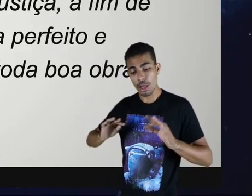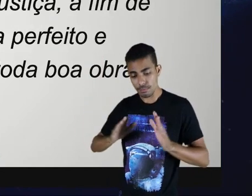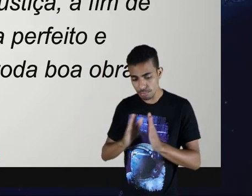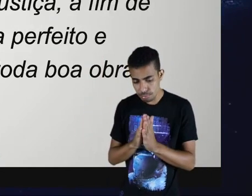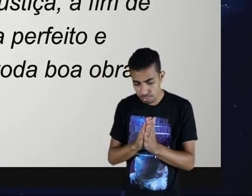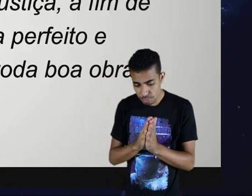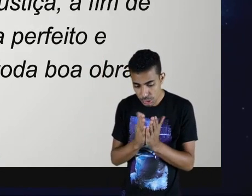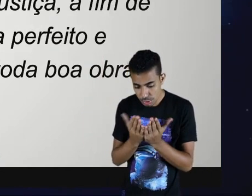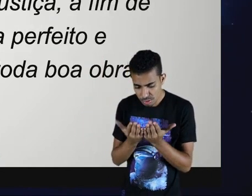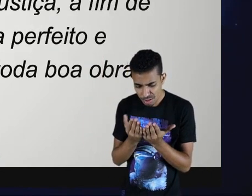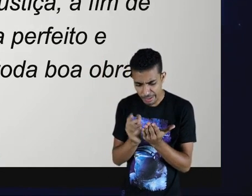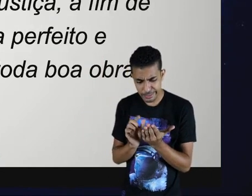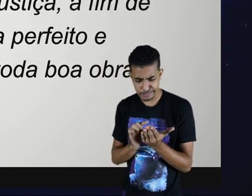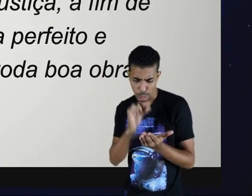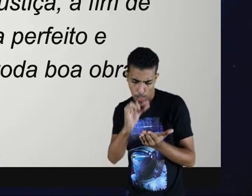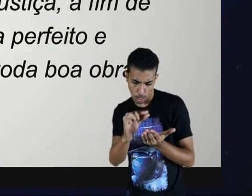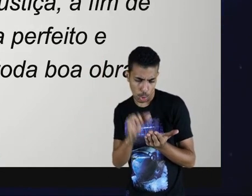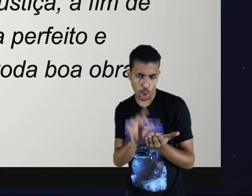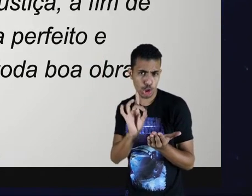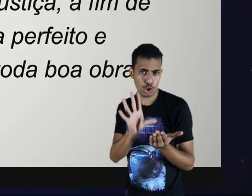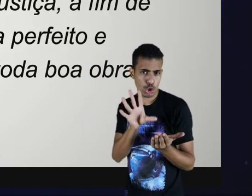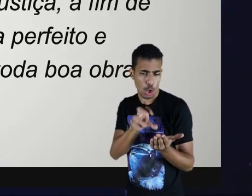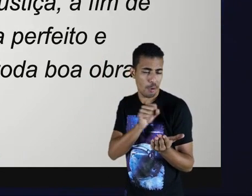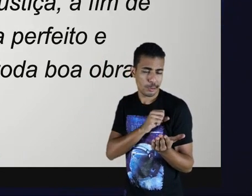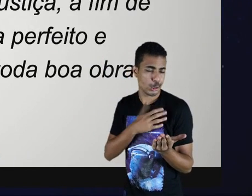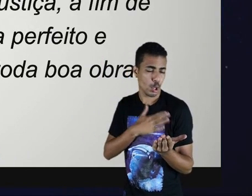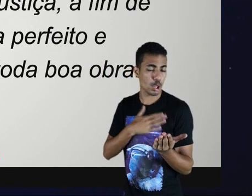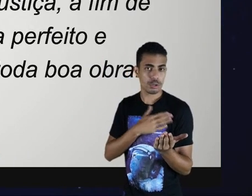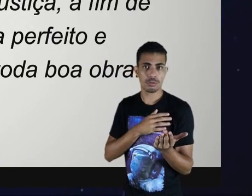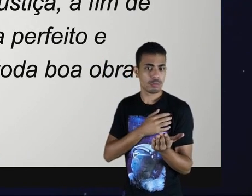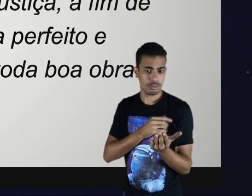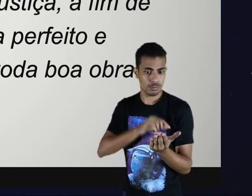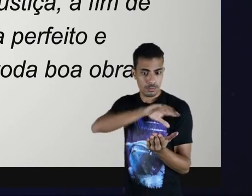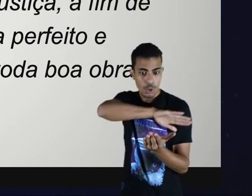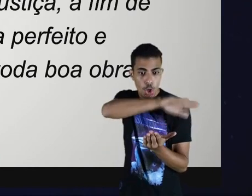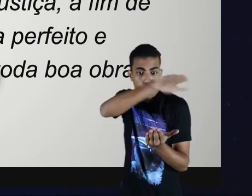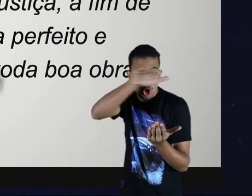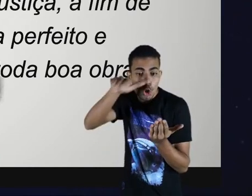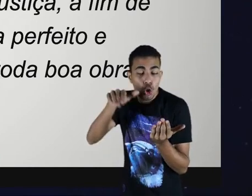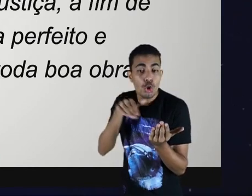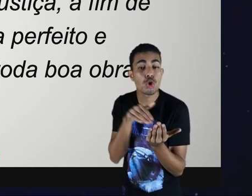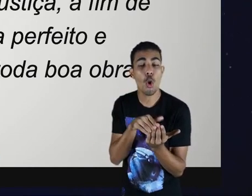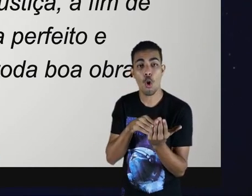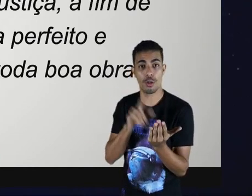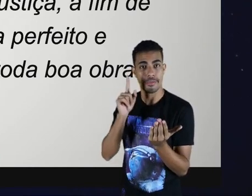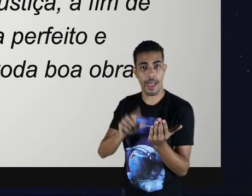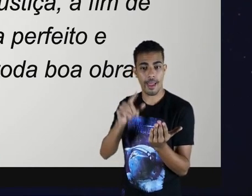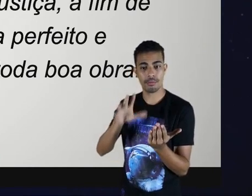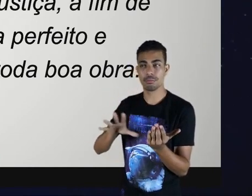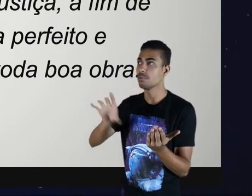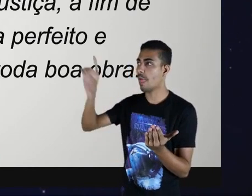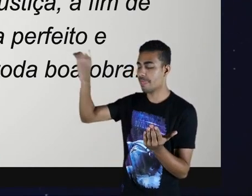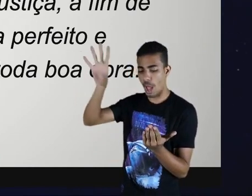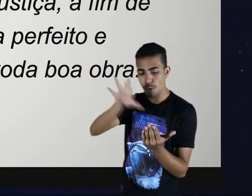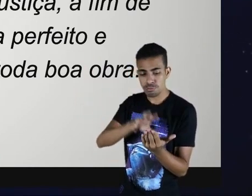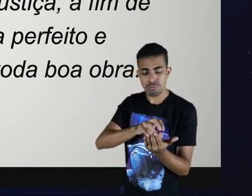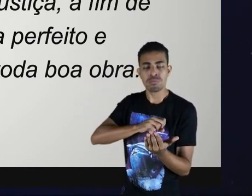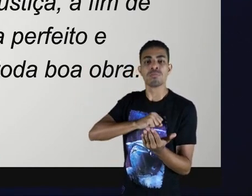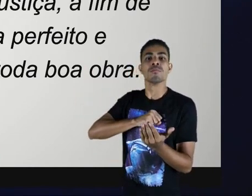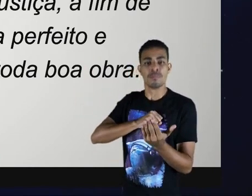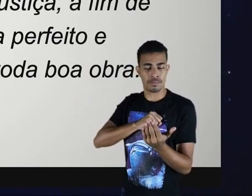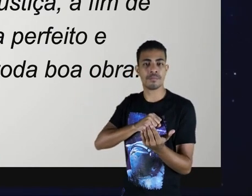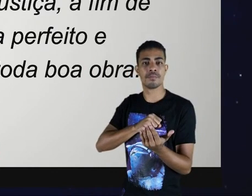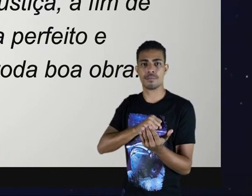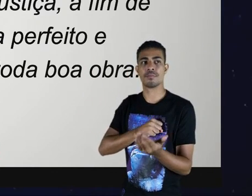parte, aquela que eu gosto, ou aquele, não, toda a escritura é inspirada por Deus. Para quê? Para que o homem de